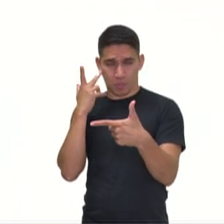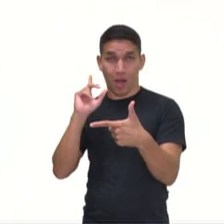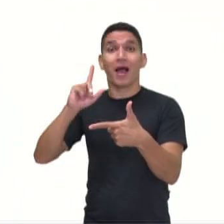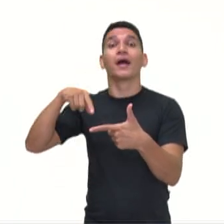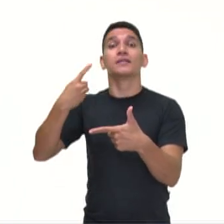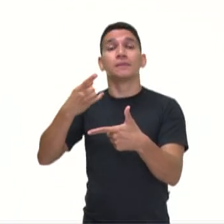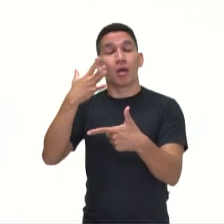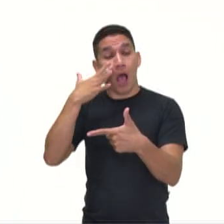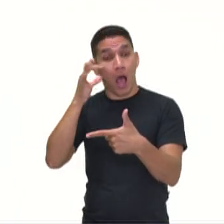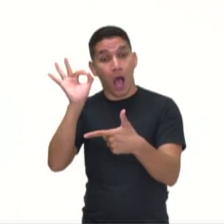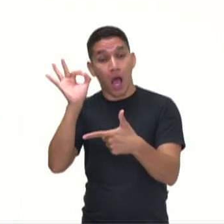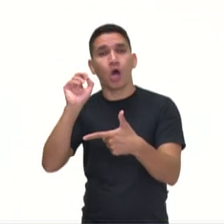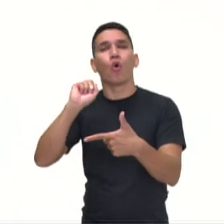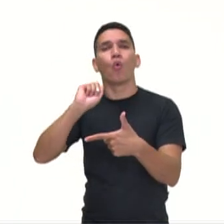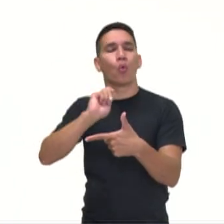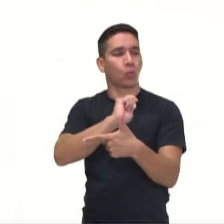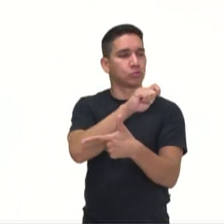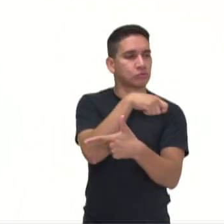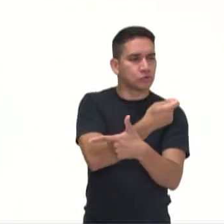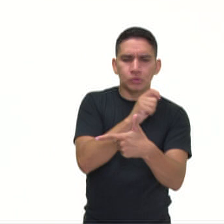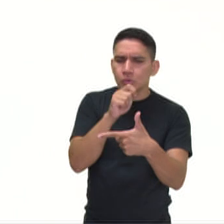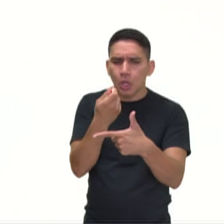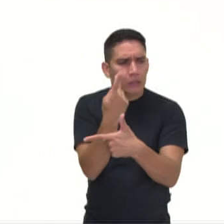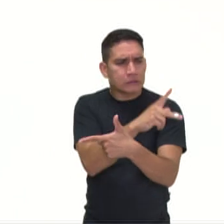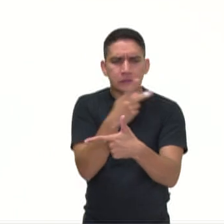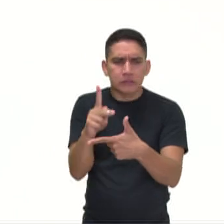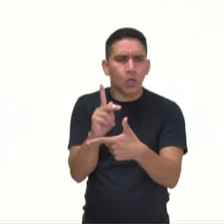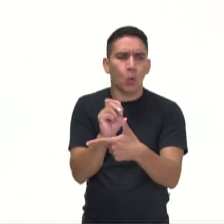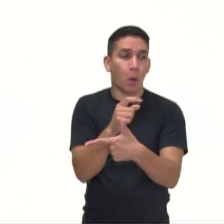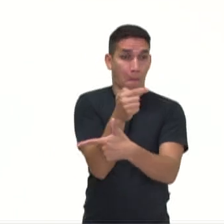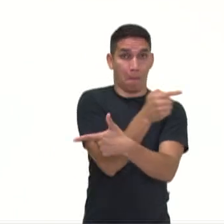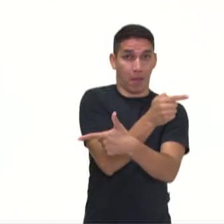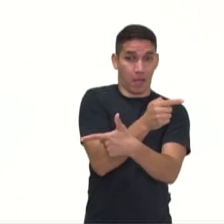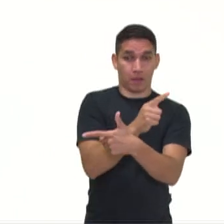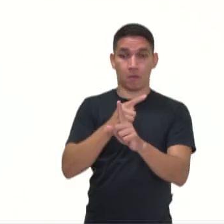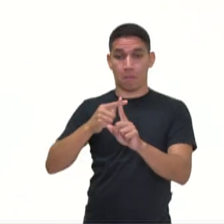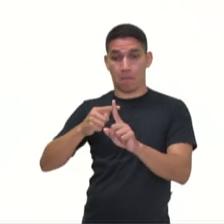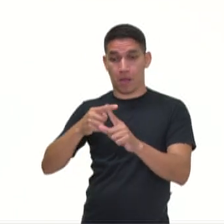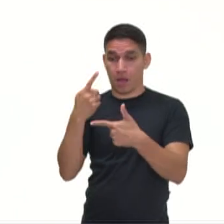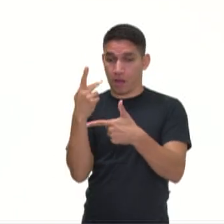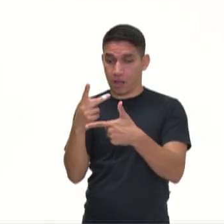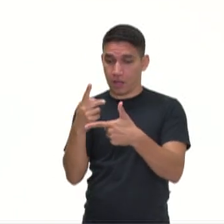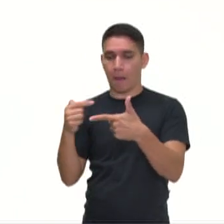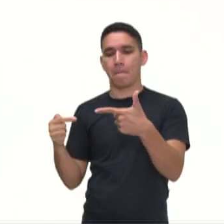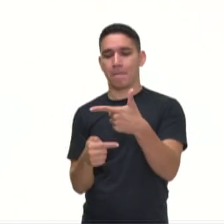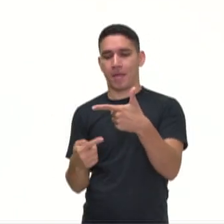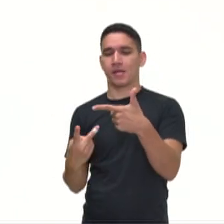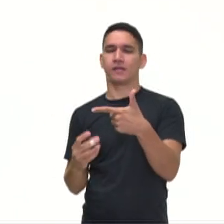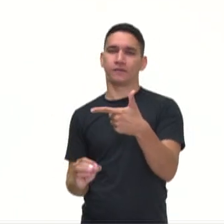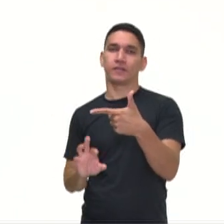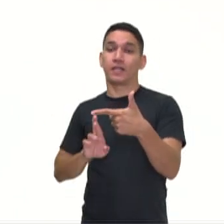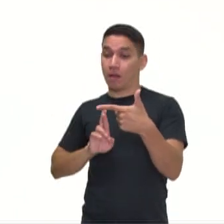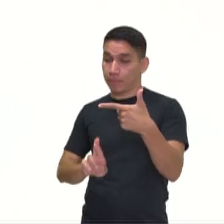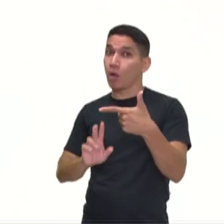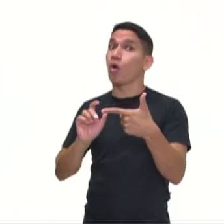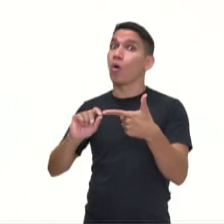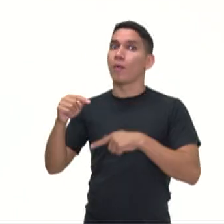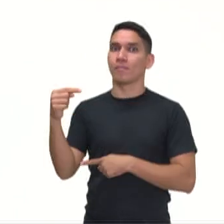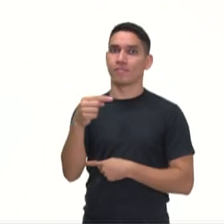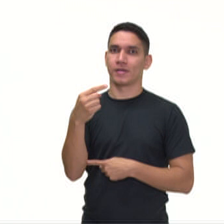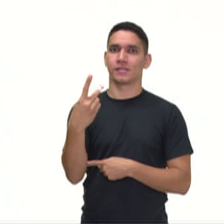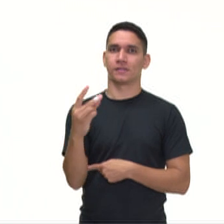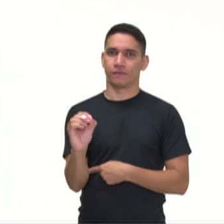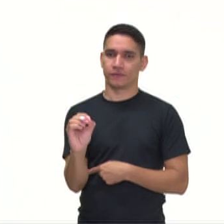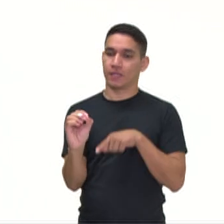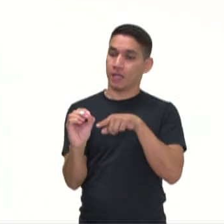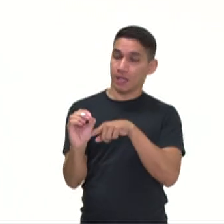eu faço a regrinha do sinal. Menos com mais, menos 20. Então, o nosso resultado é menos 20,